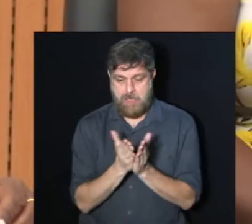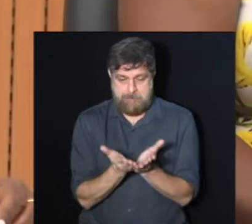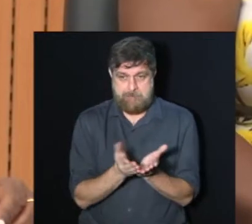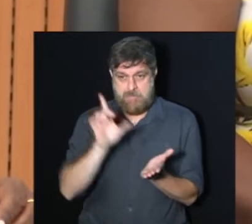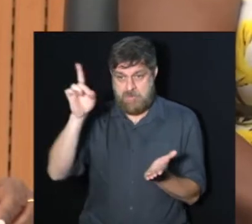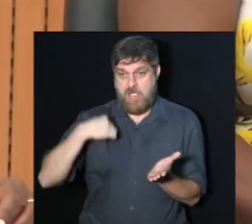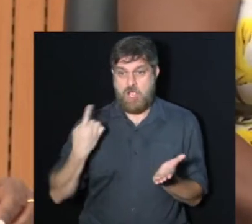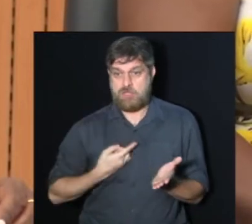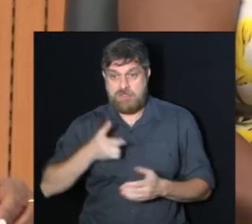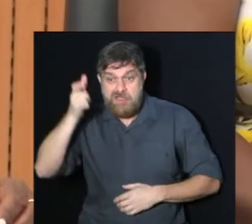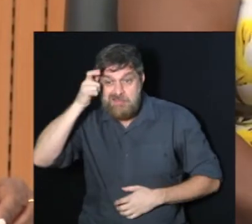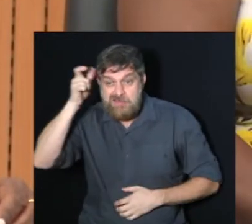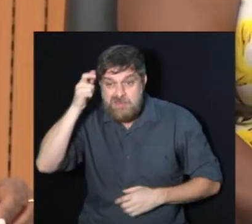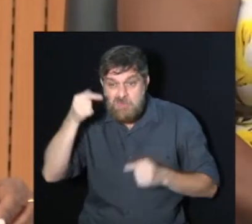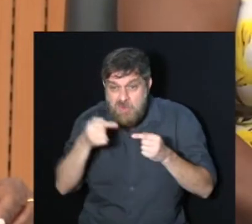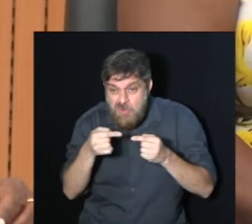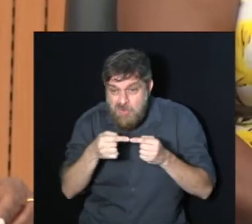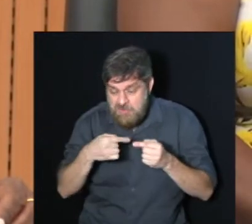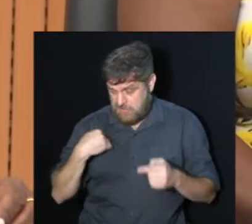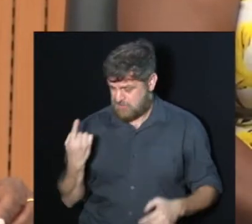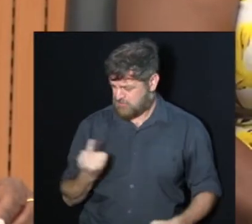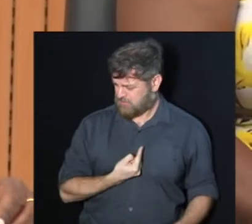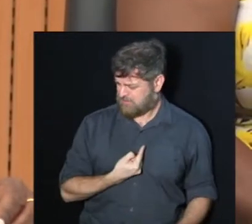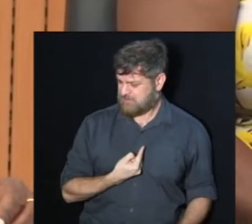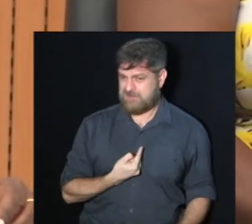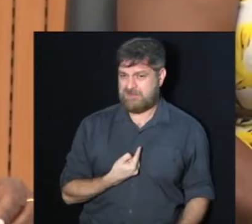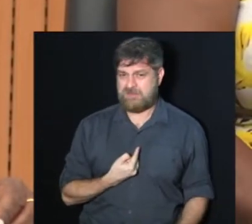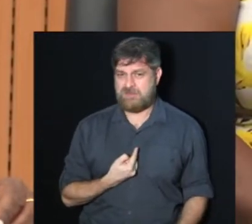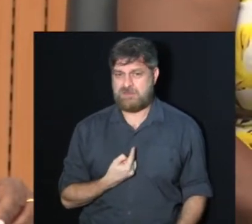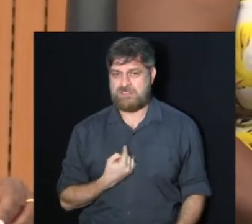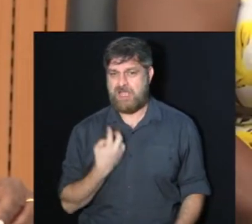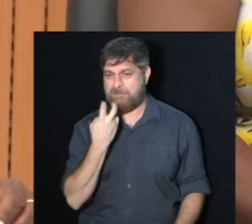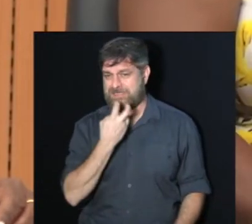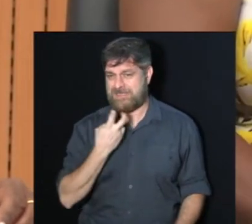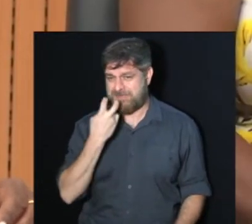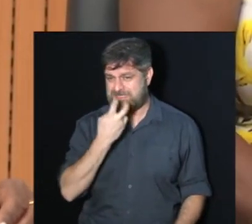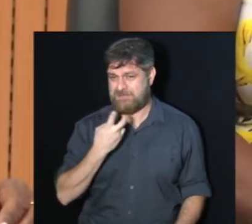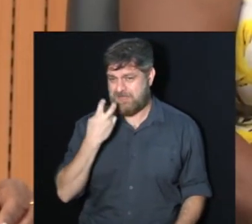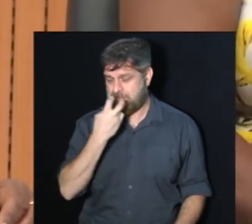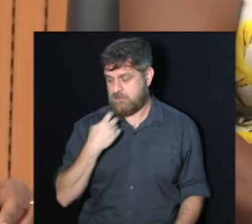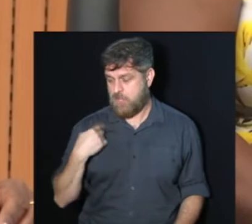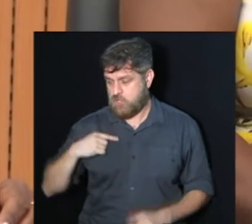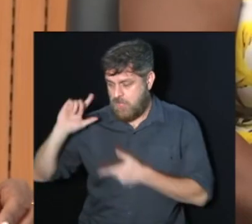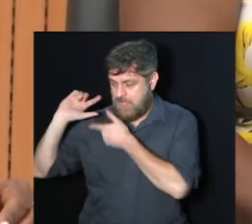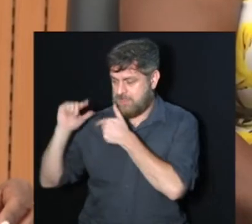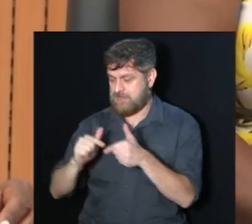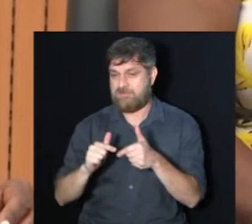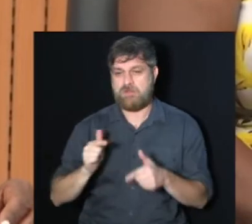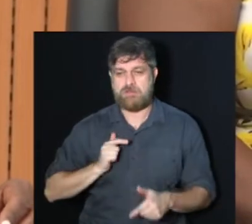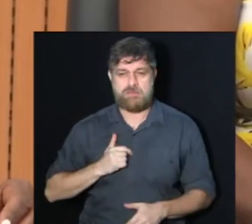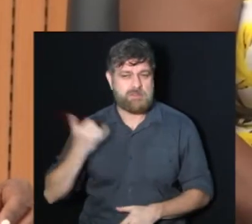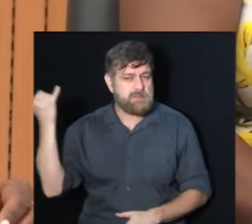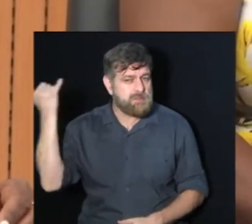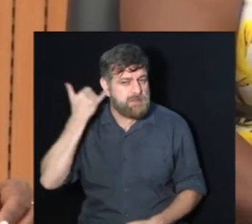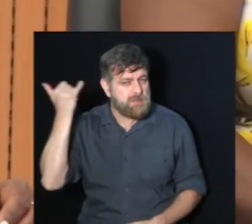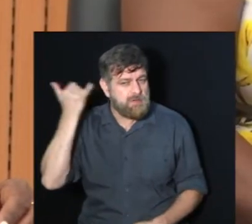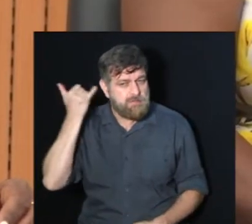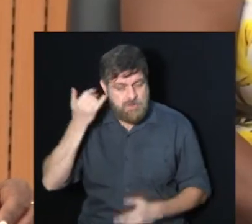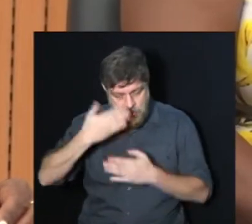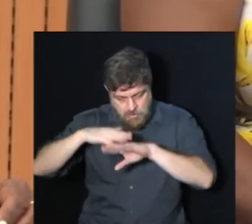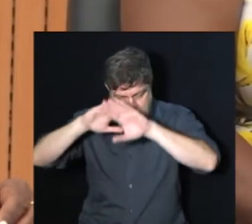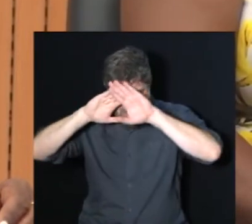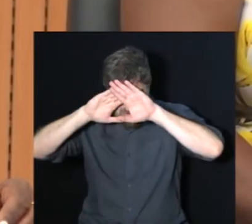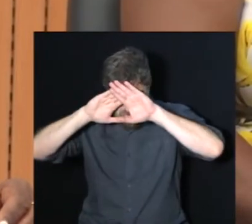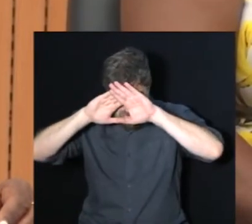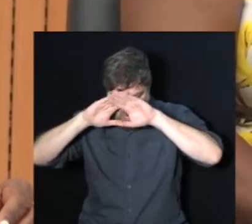somos o demônio. Nossa tradição é oralidade, nossa tradição é ouvir do guia, do orixá,